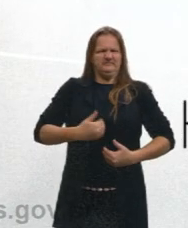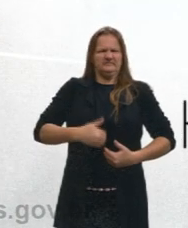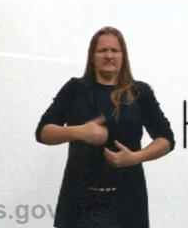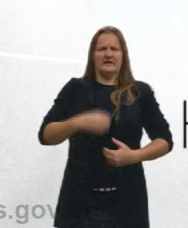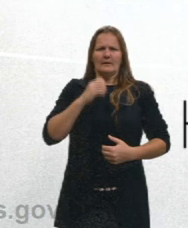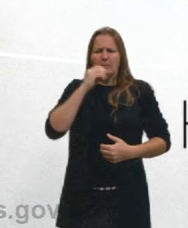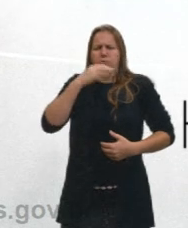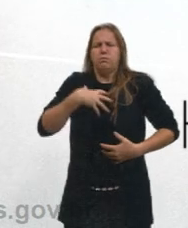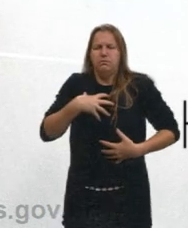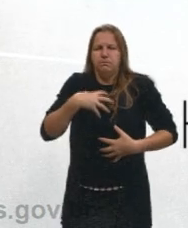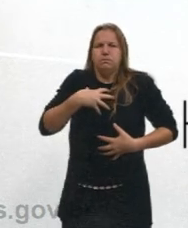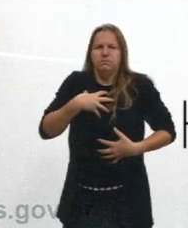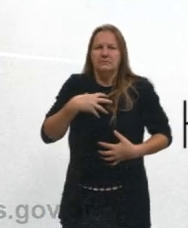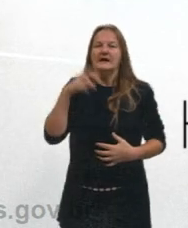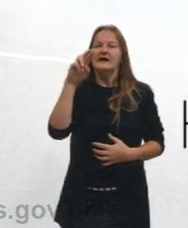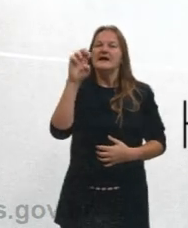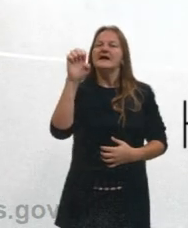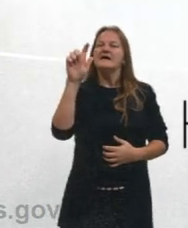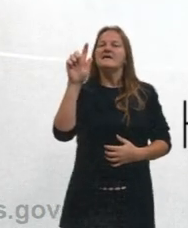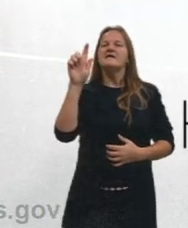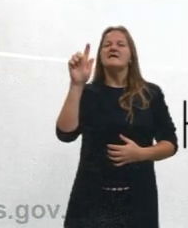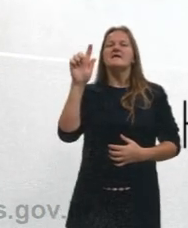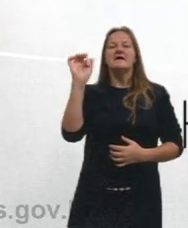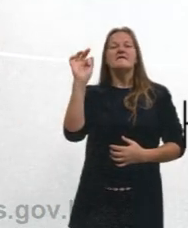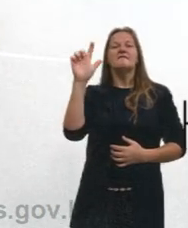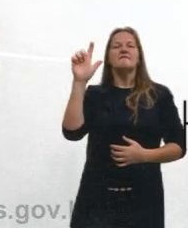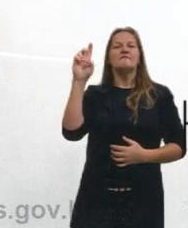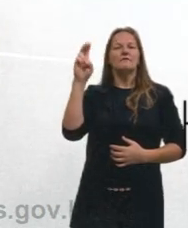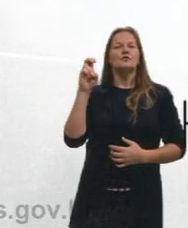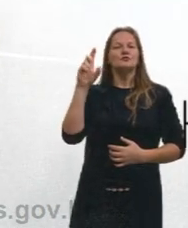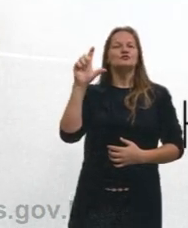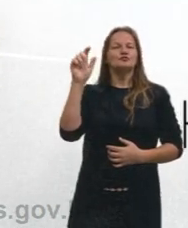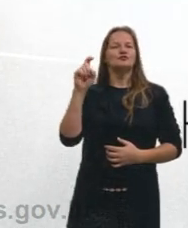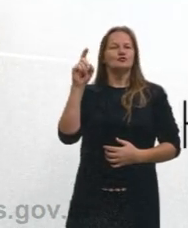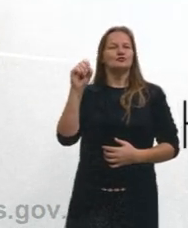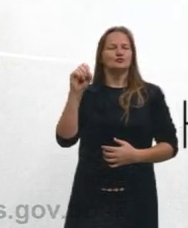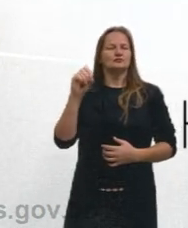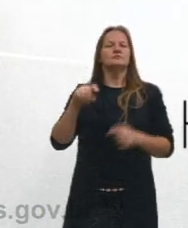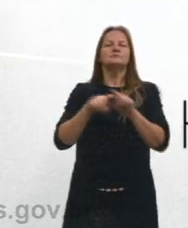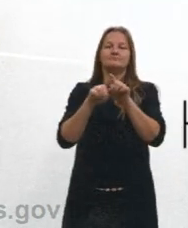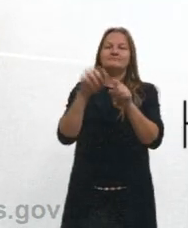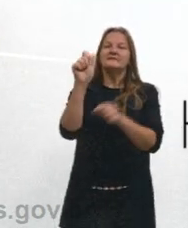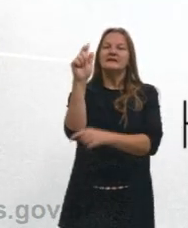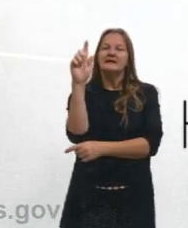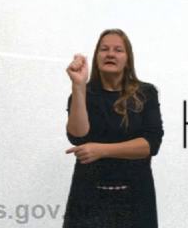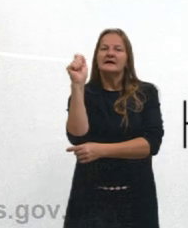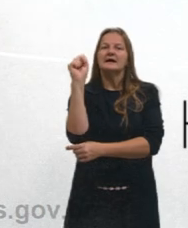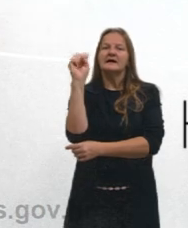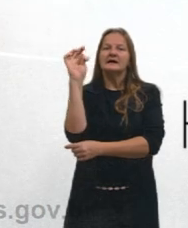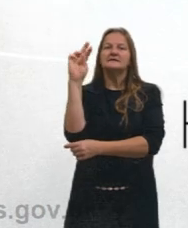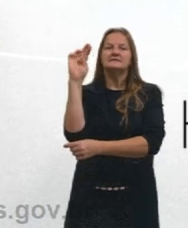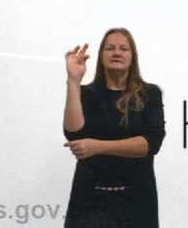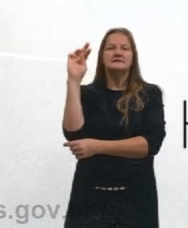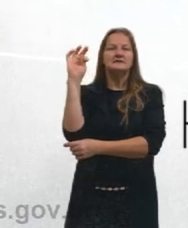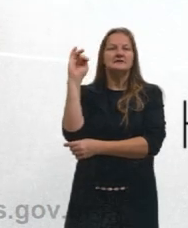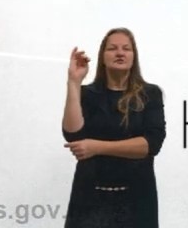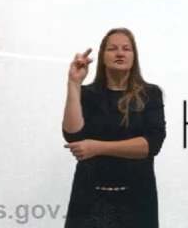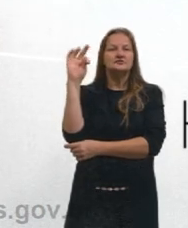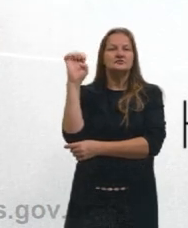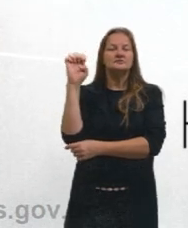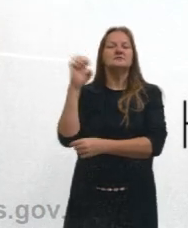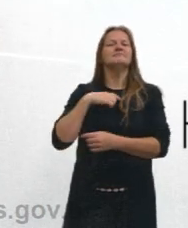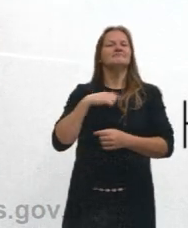refluxo da as trico a própria gastrite tanto que quem tem problema de gastrite Tem que evitar o